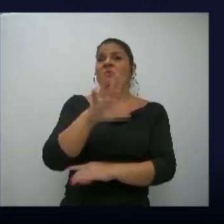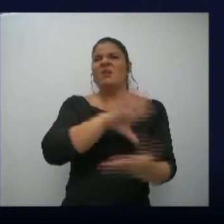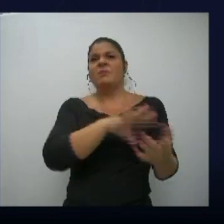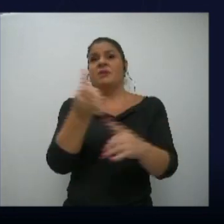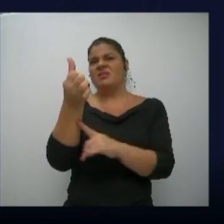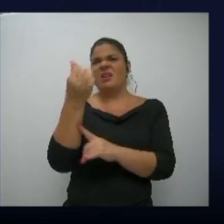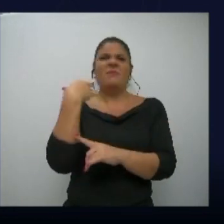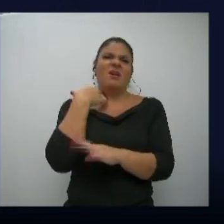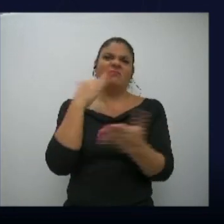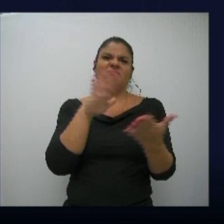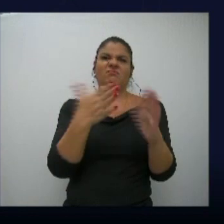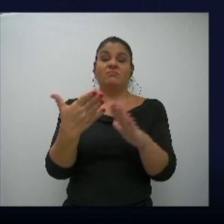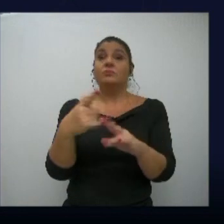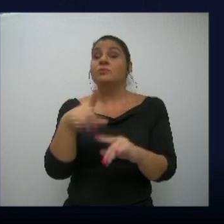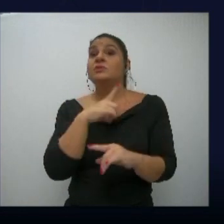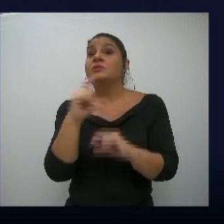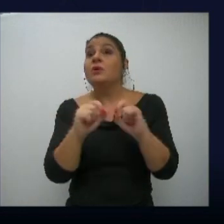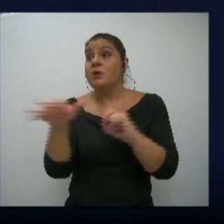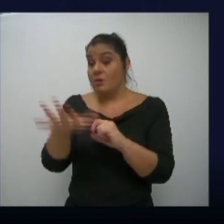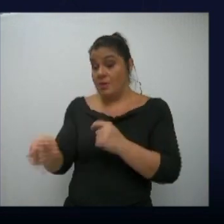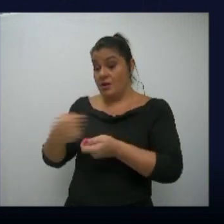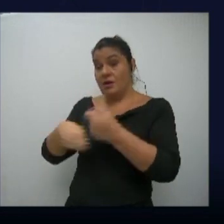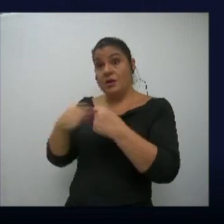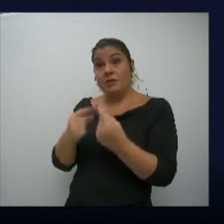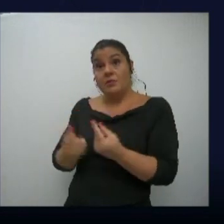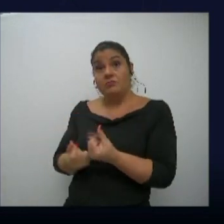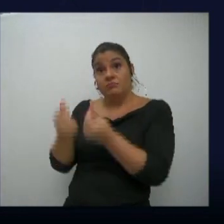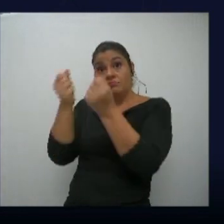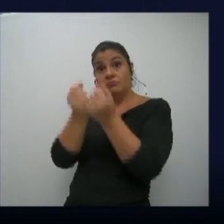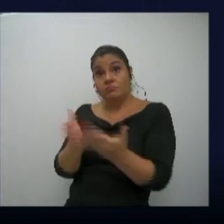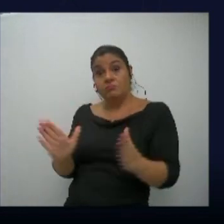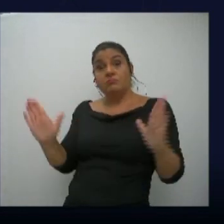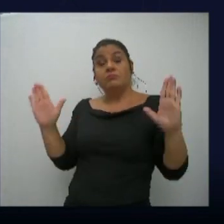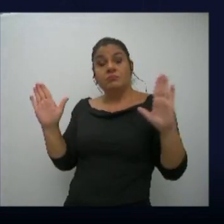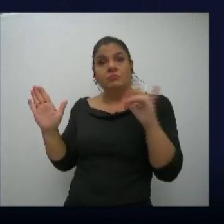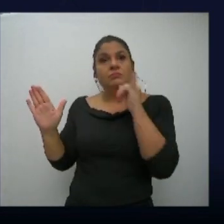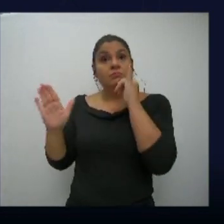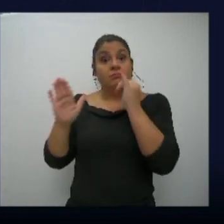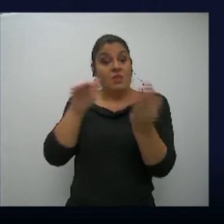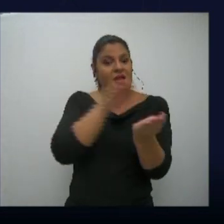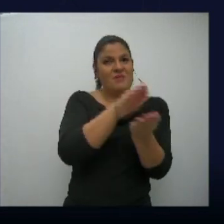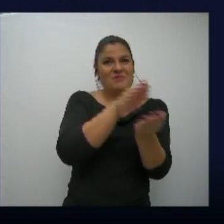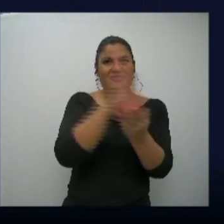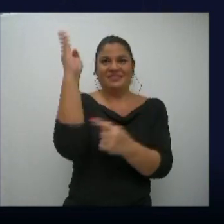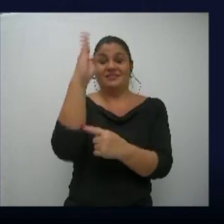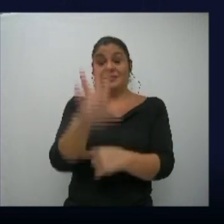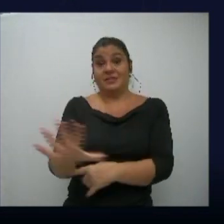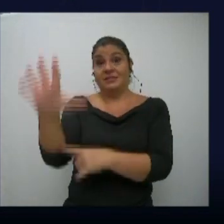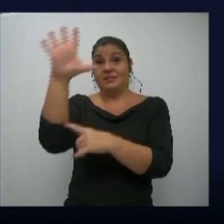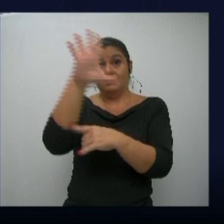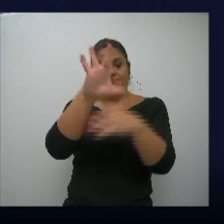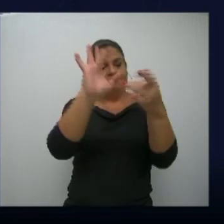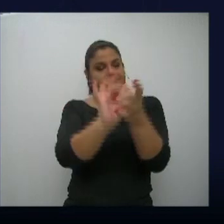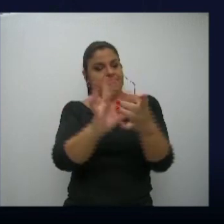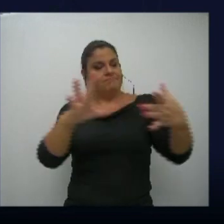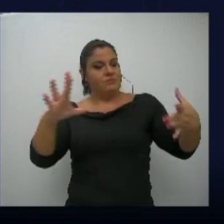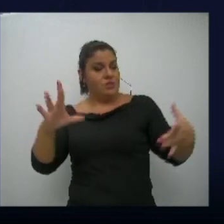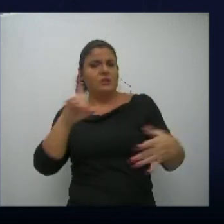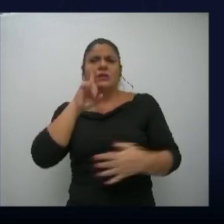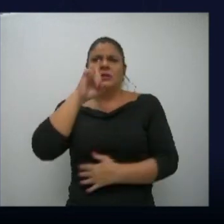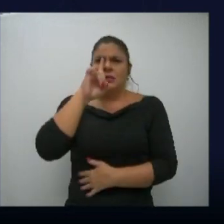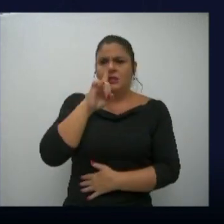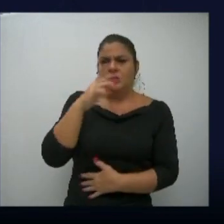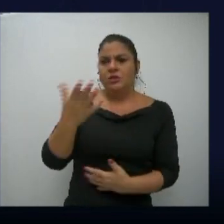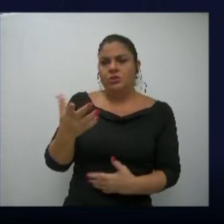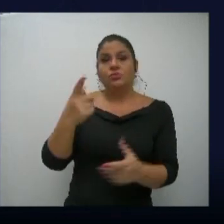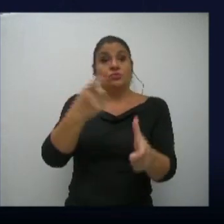meia dúzia de banco quando você tem na casa de Capital aberto que já a poupança do Brasil disponível tomar risco